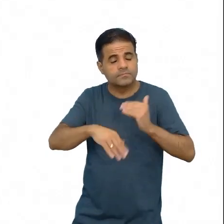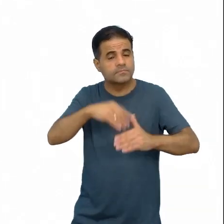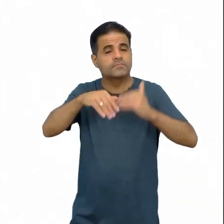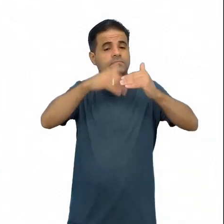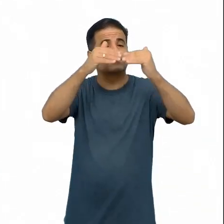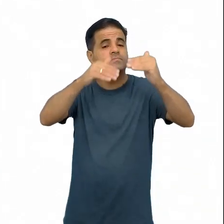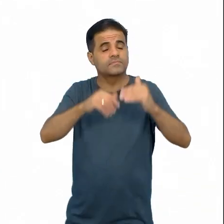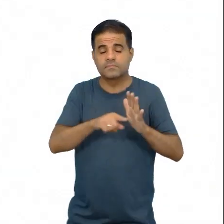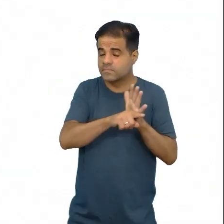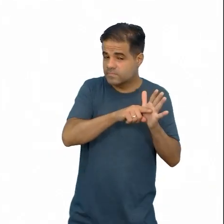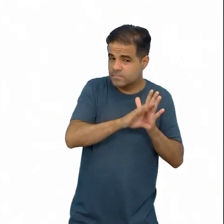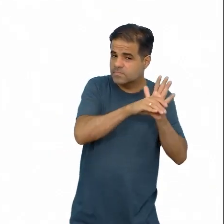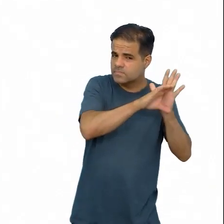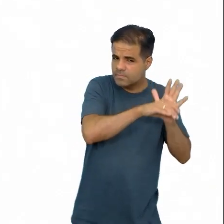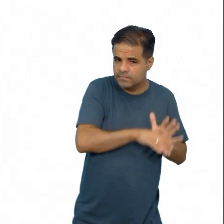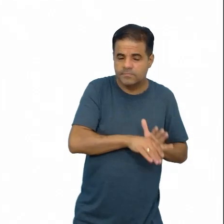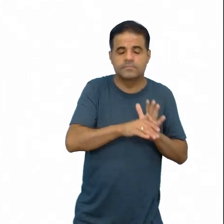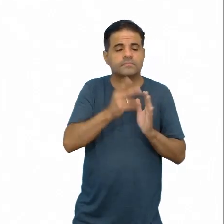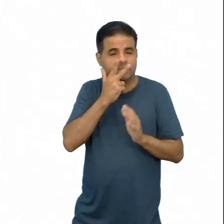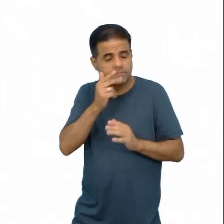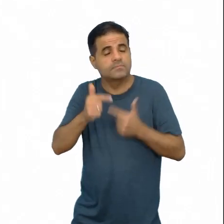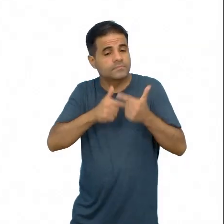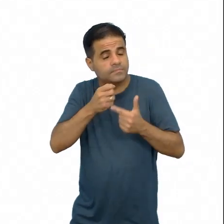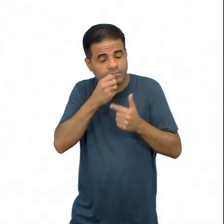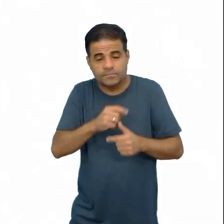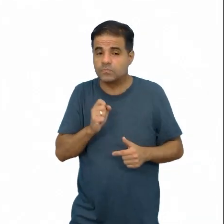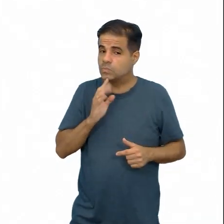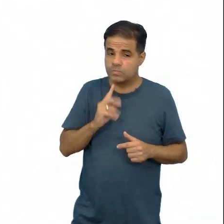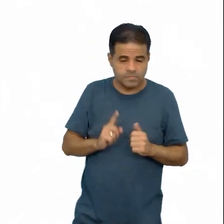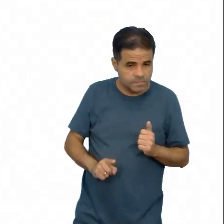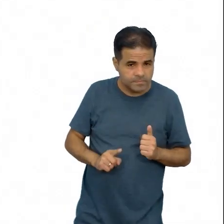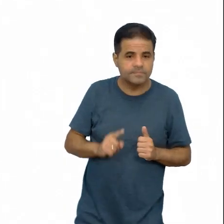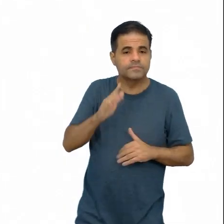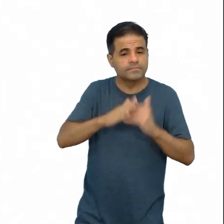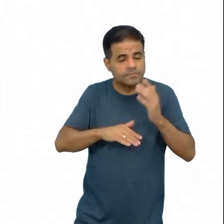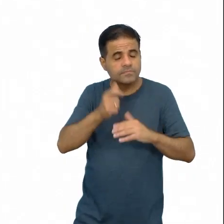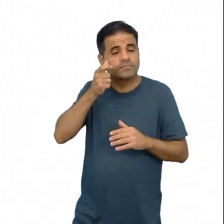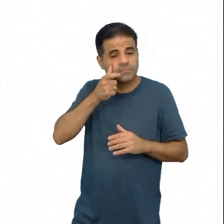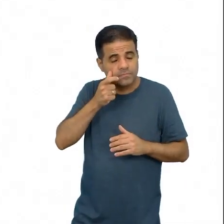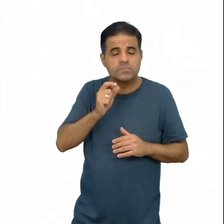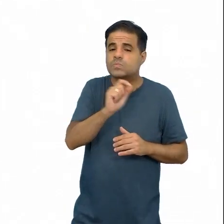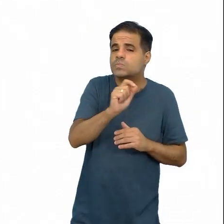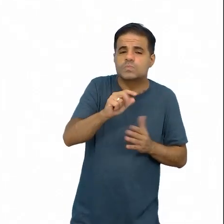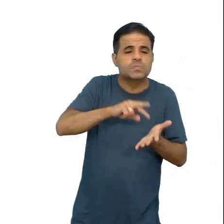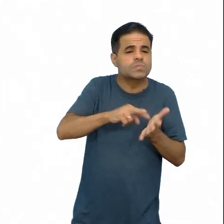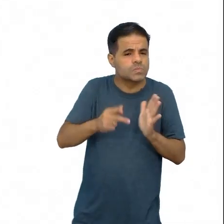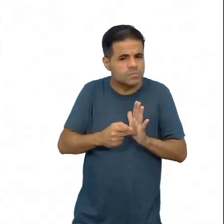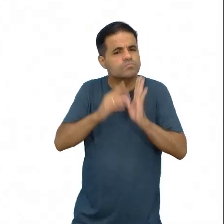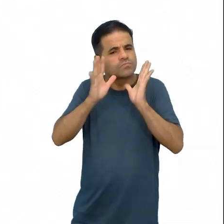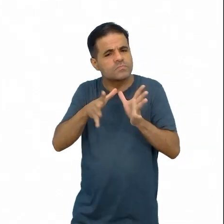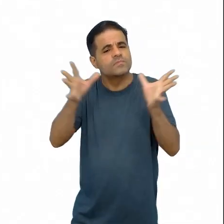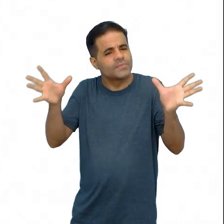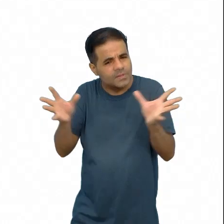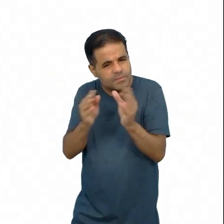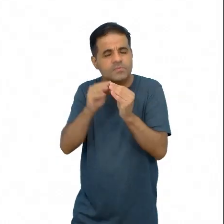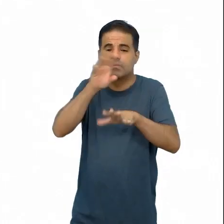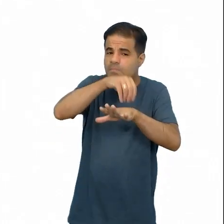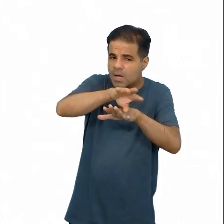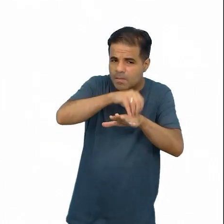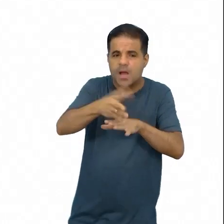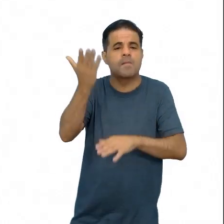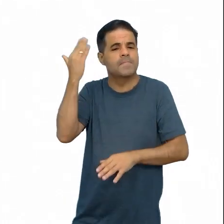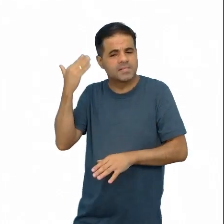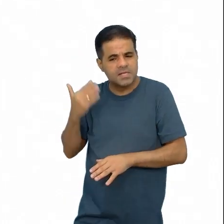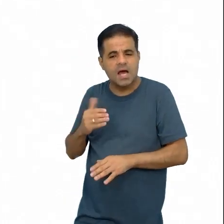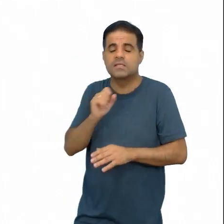ou conceitos para eles poderem trabalhar. Acho que vale a pena também, quem não conhece a avaliação por rubrica, dar uma olhadinha o que é isso. Nós já comentamos em transmissões passadas,